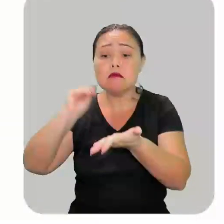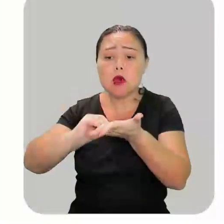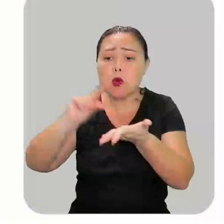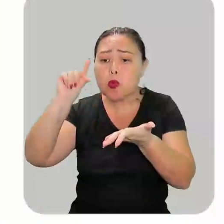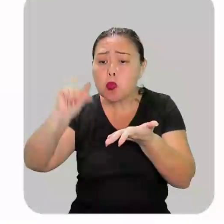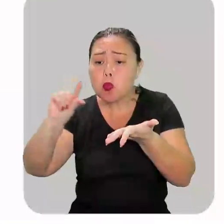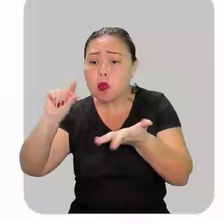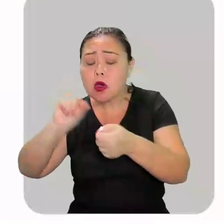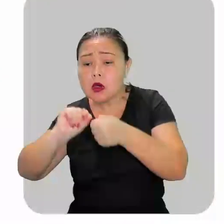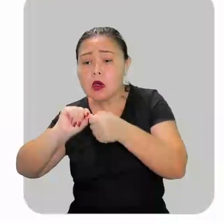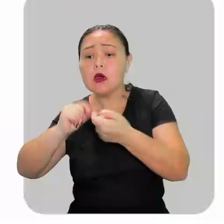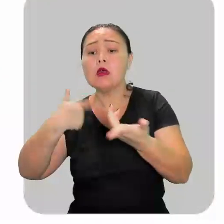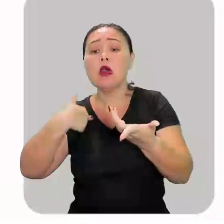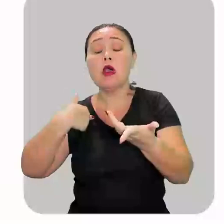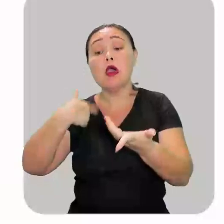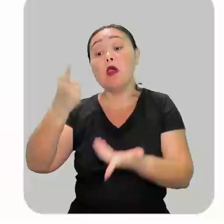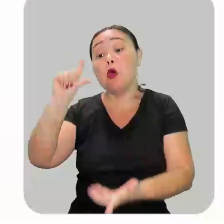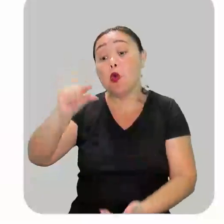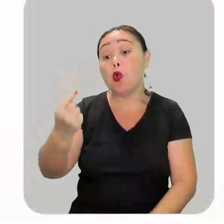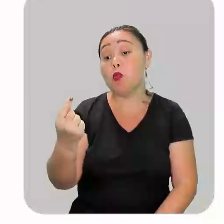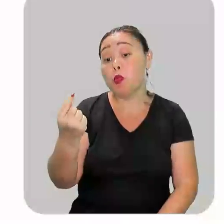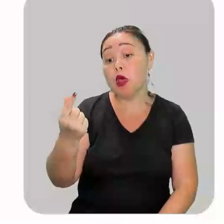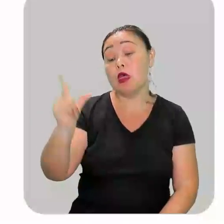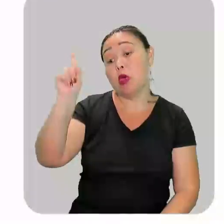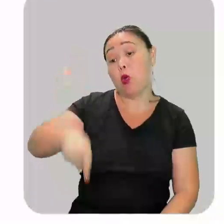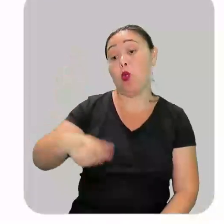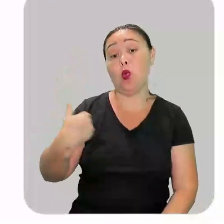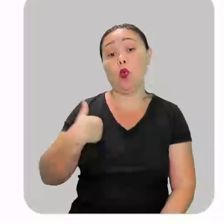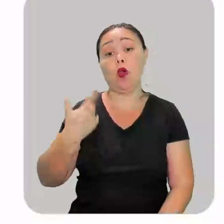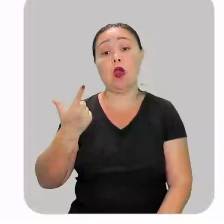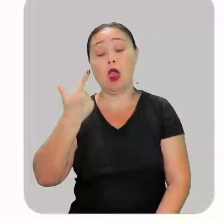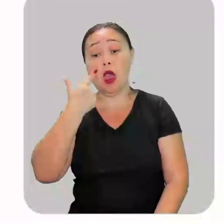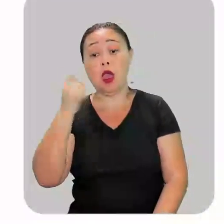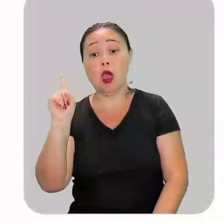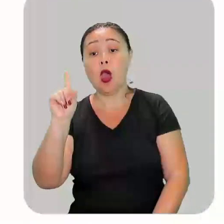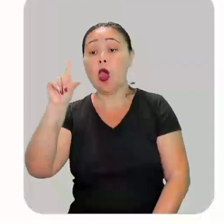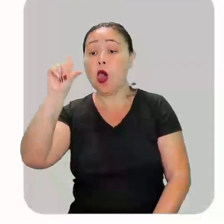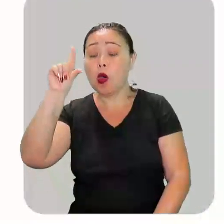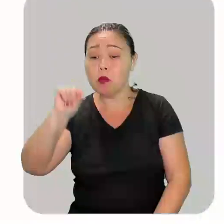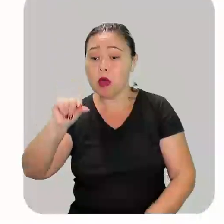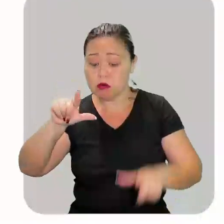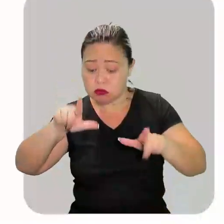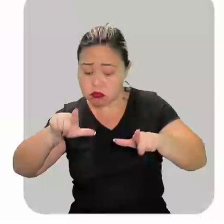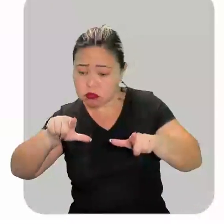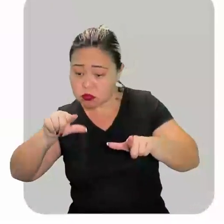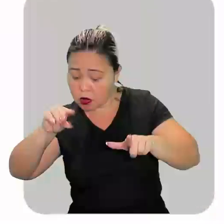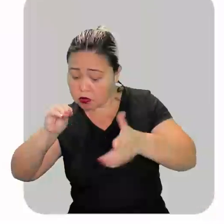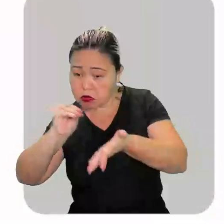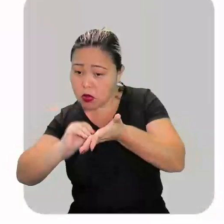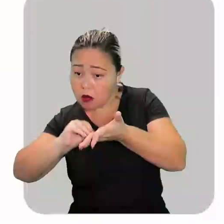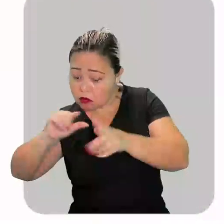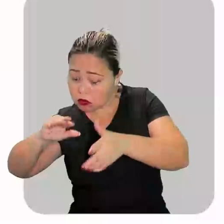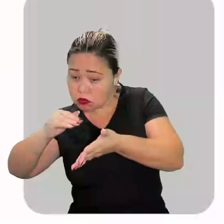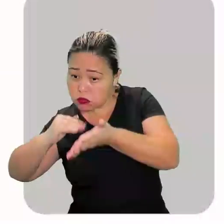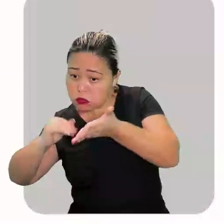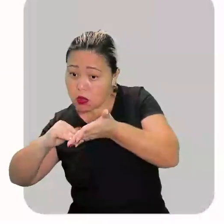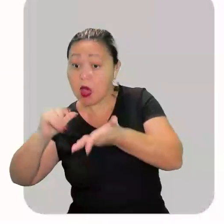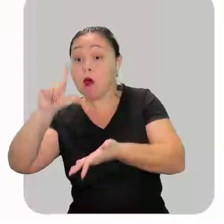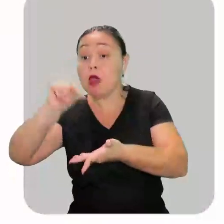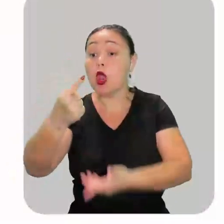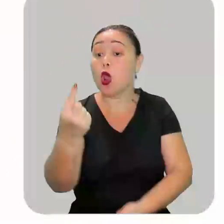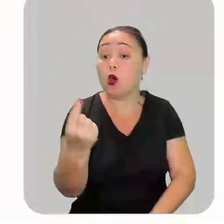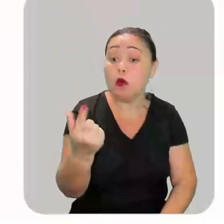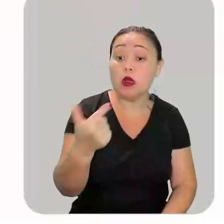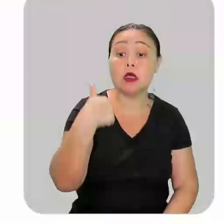pisos e resulta no menor preço. E aí lá vem, né? Menor sobra de pisos, menor preço